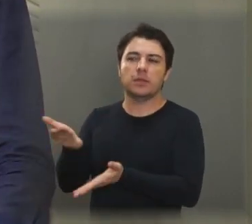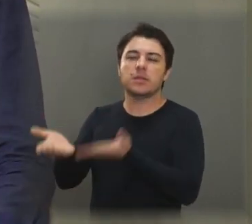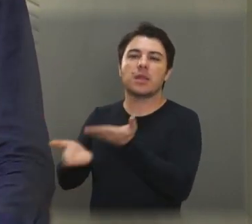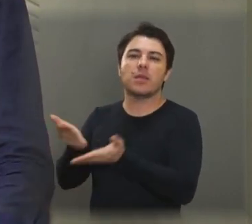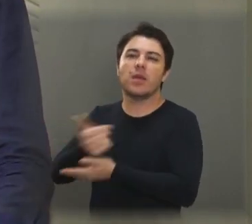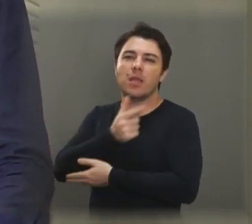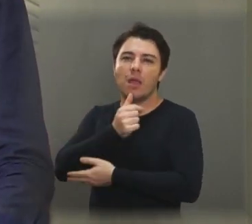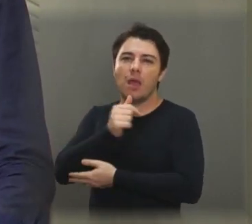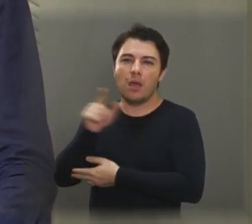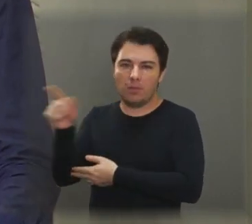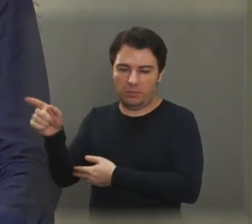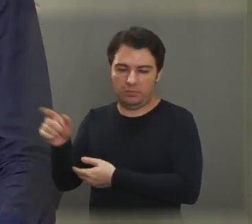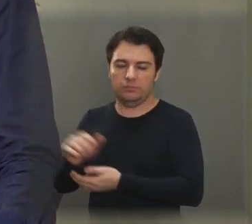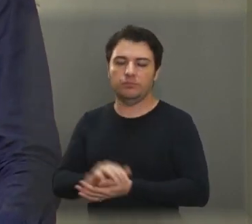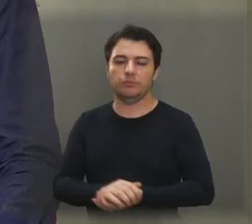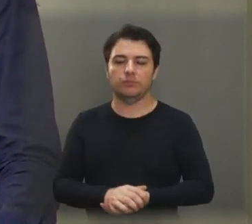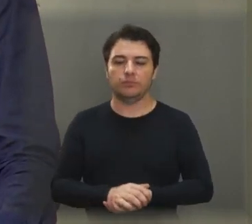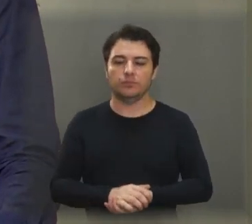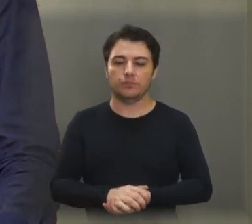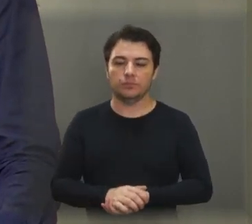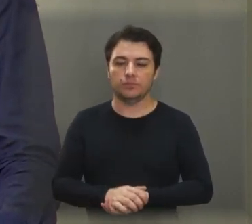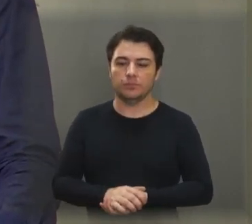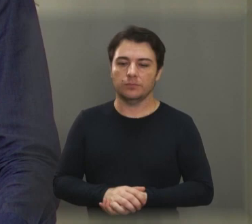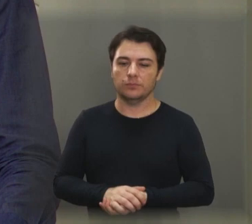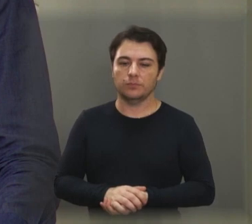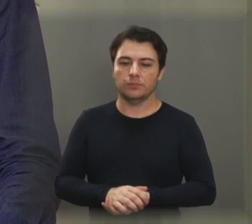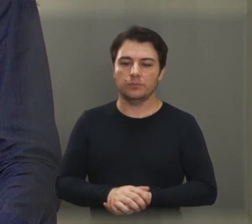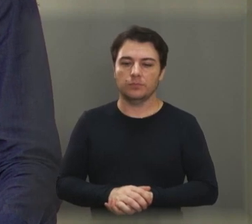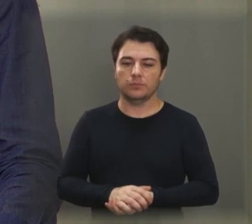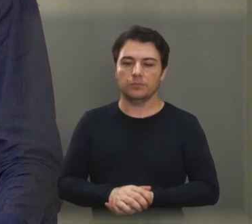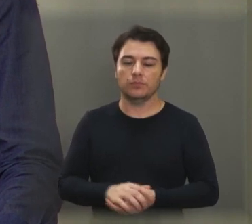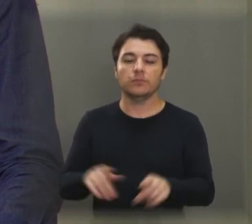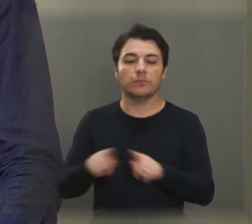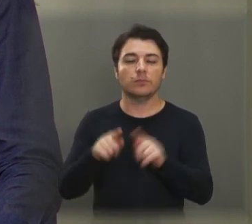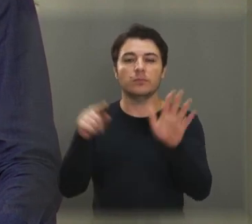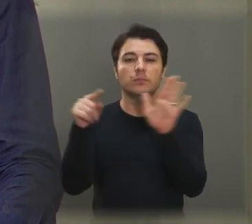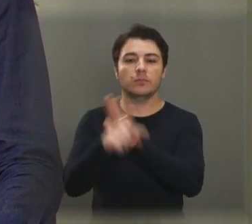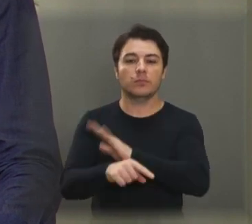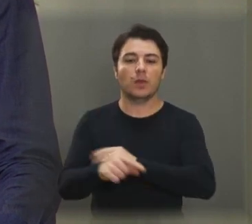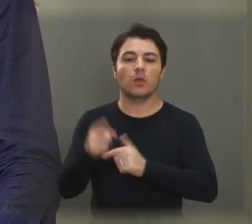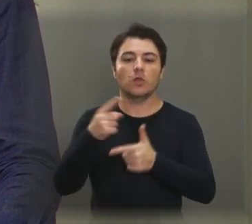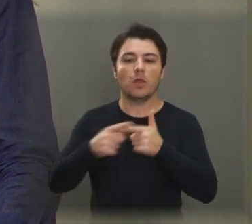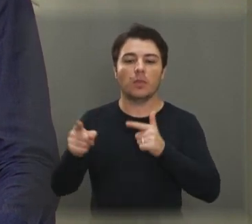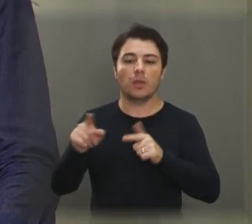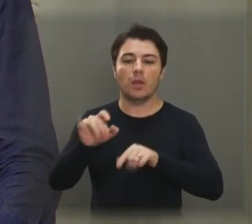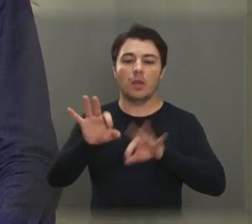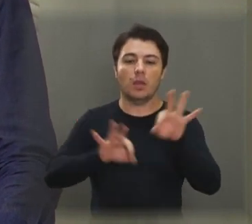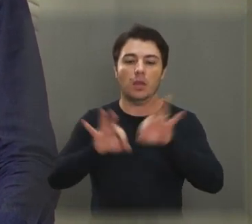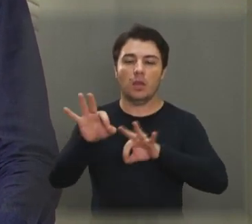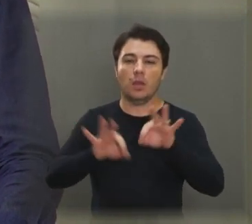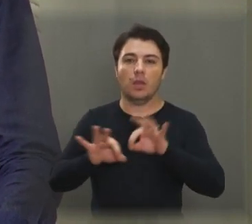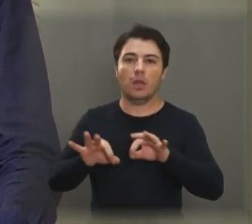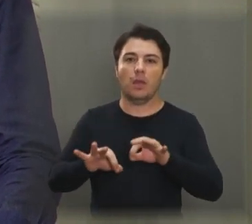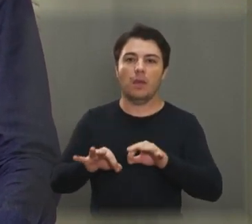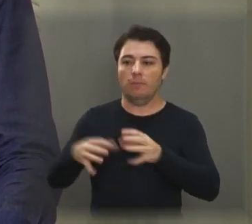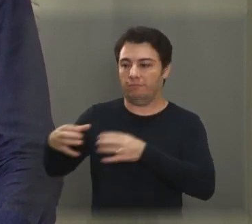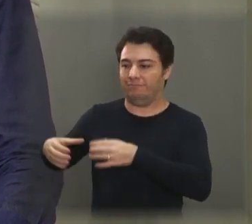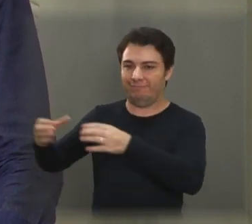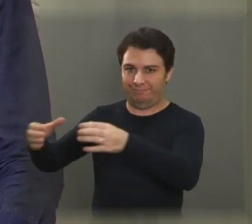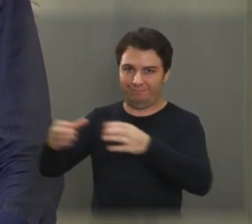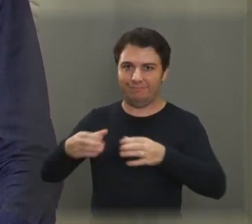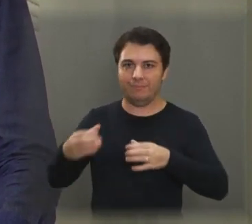tratamento de abastecimento é Foi questionado também questão do planejamento para parte do município